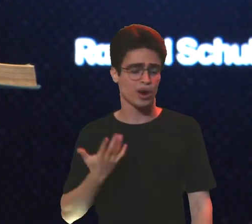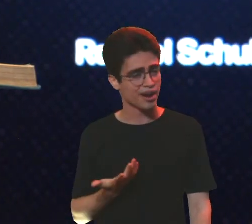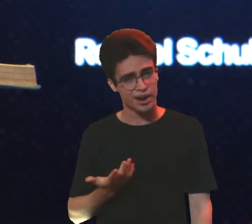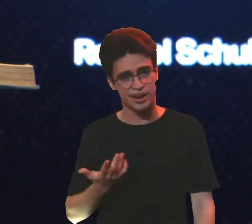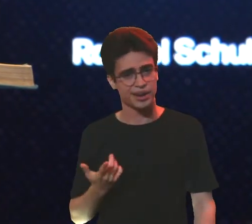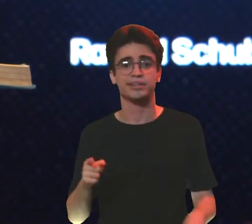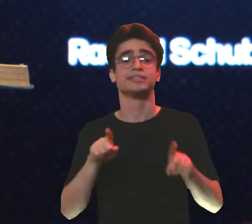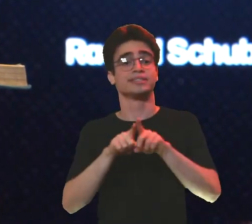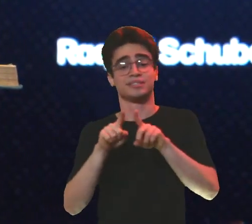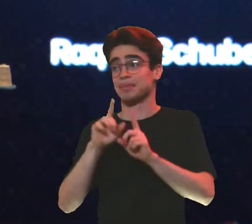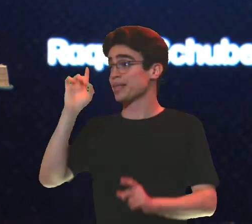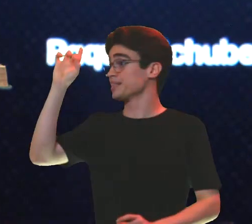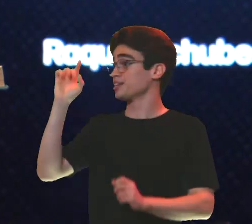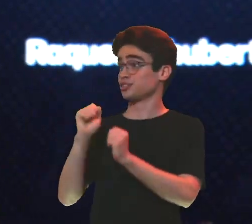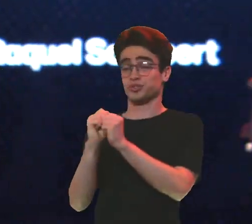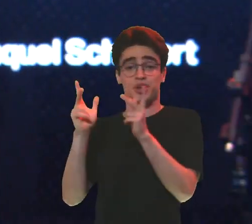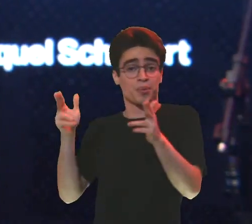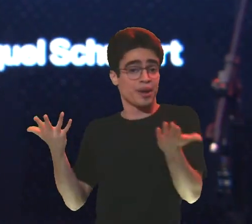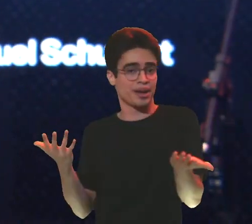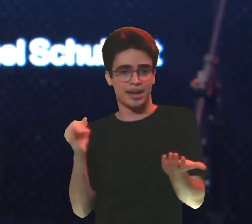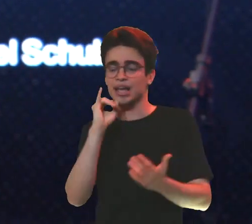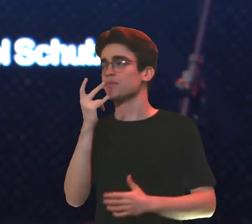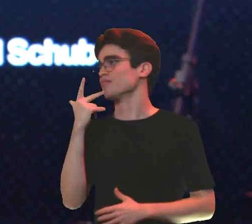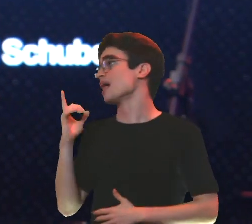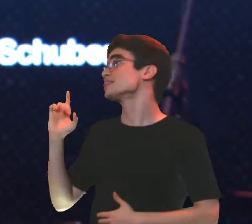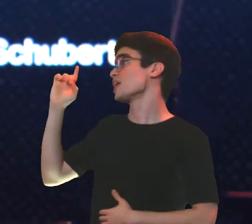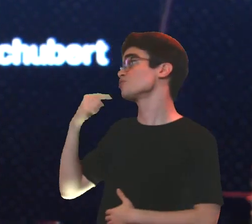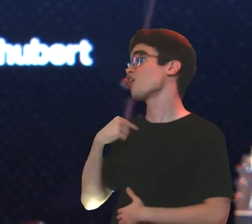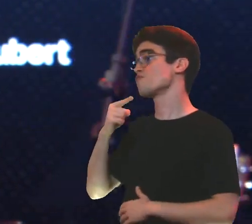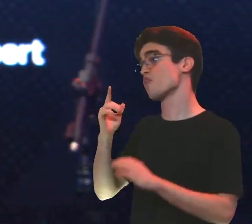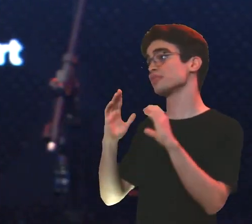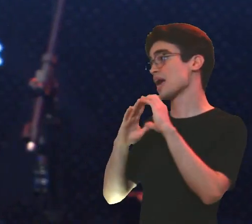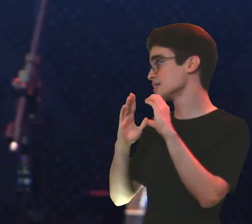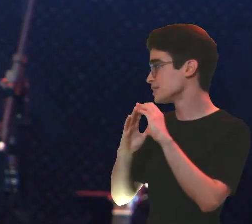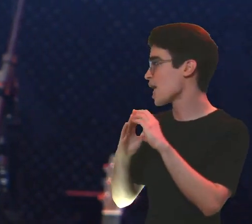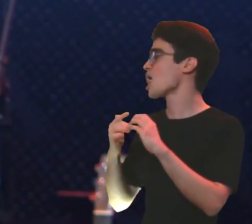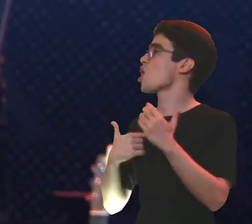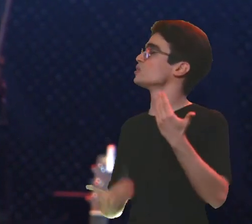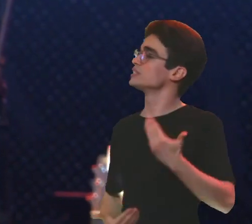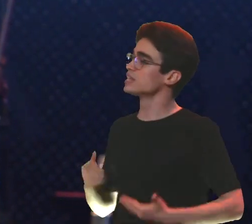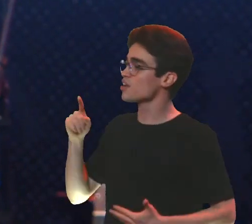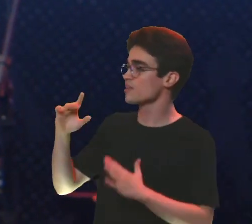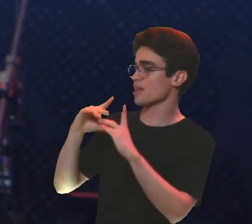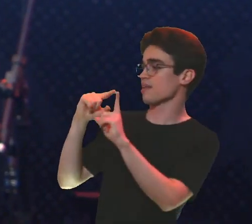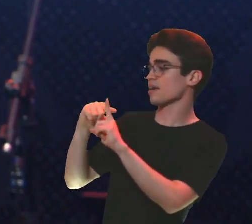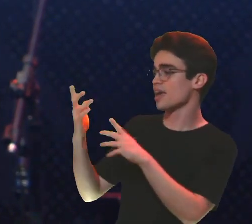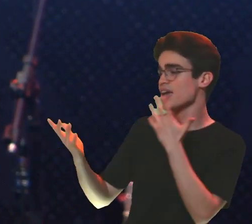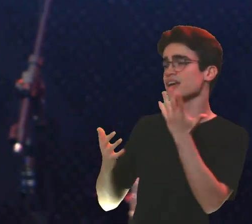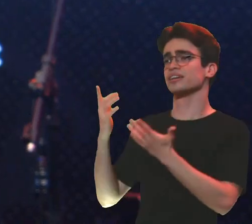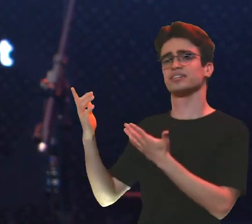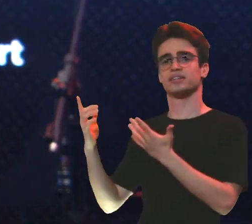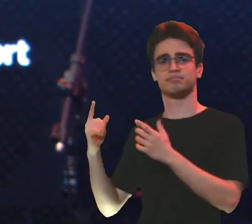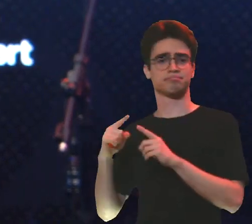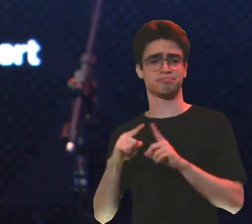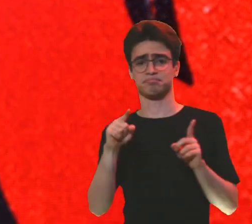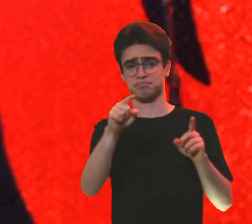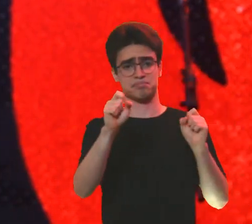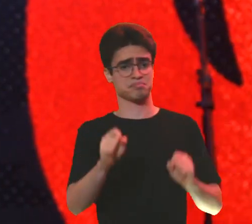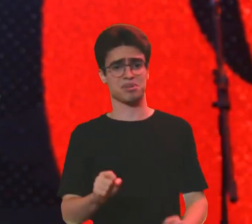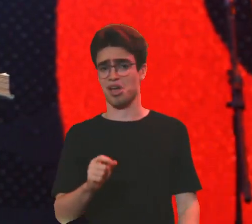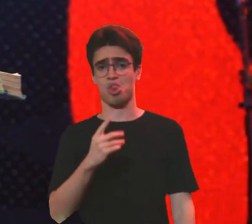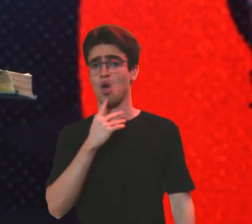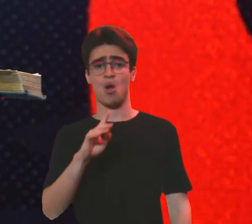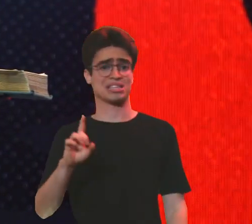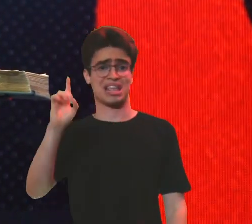mesma forma com Deus. Você pode falar, Deus, eu vou na célula, eu sirvo na igreja, e mesmo assim você pode não conhecer a